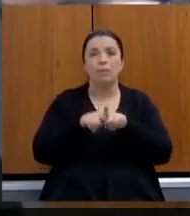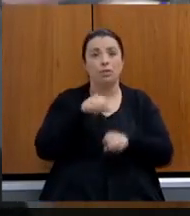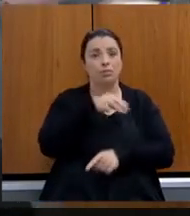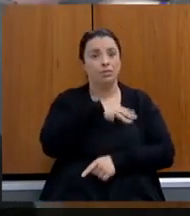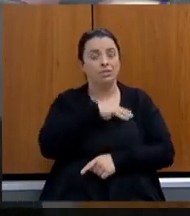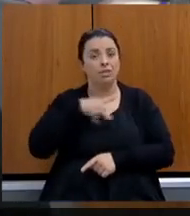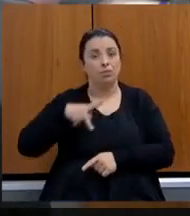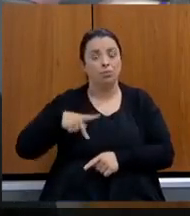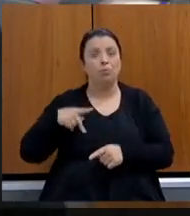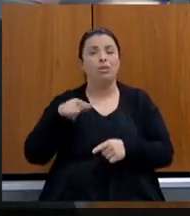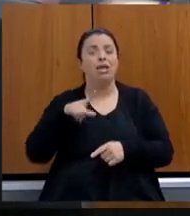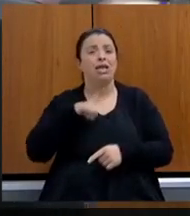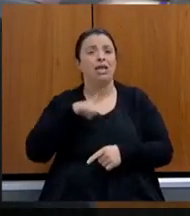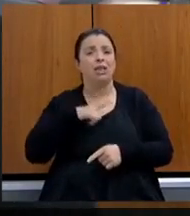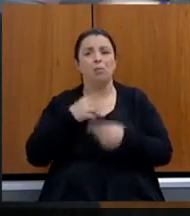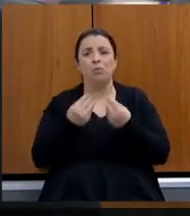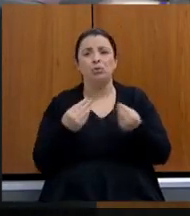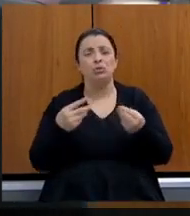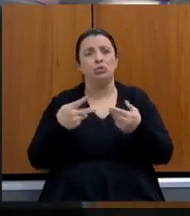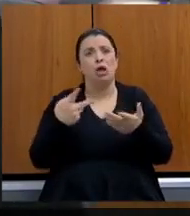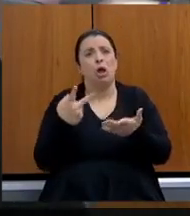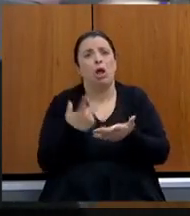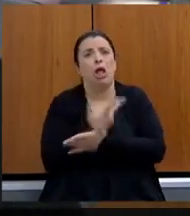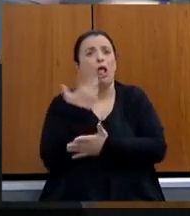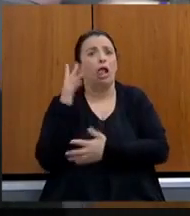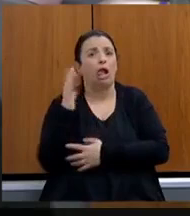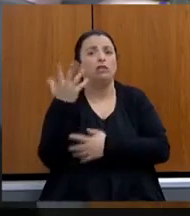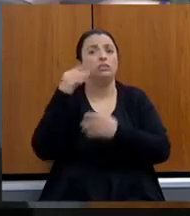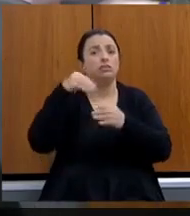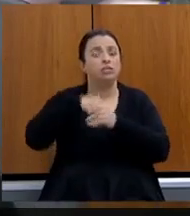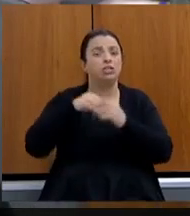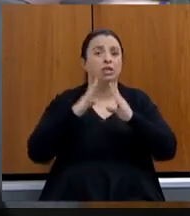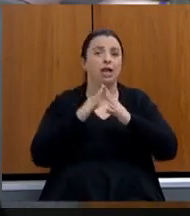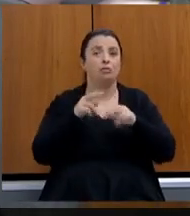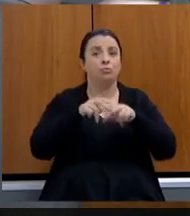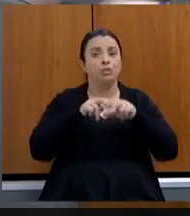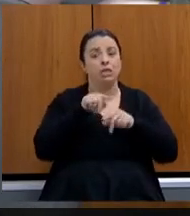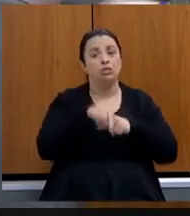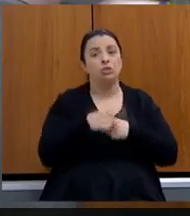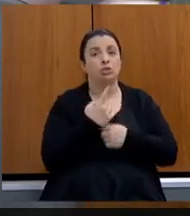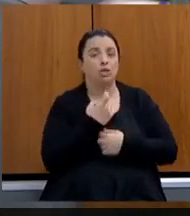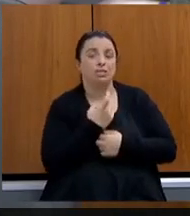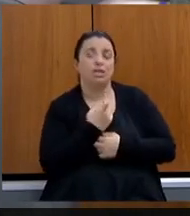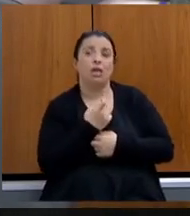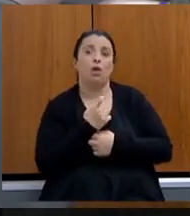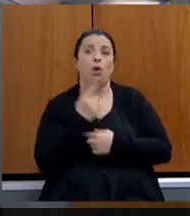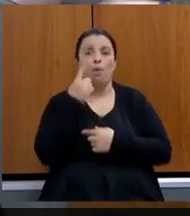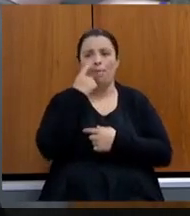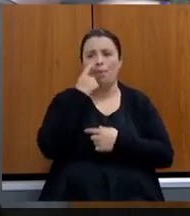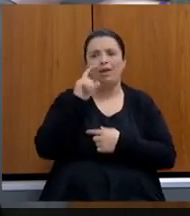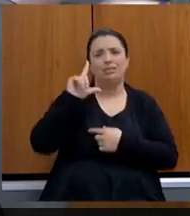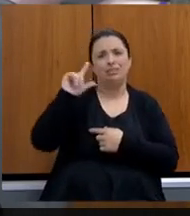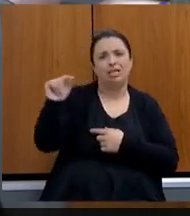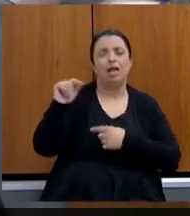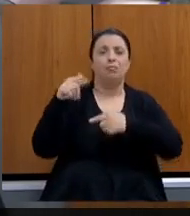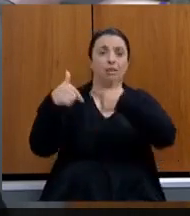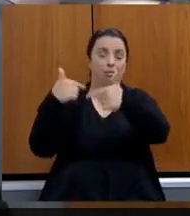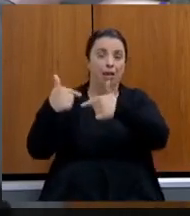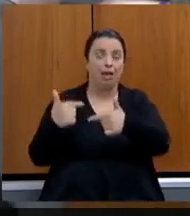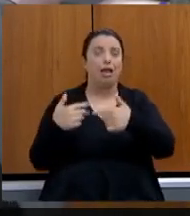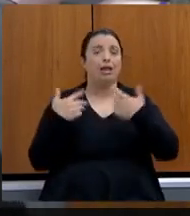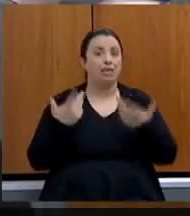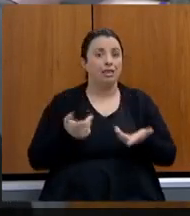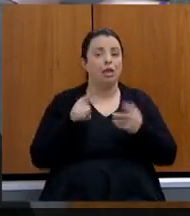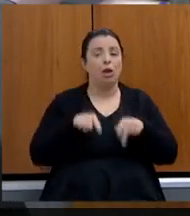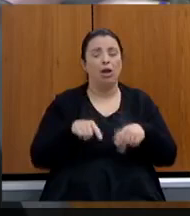de ferimento de estudantes em casa porque estão sozinhos e seus pais são traz é uma situação realmente